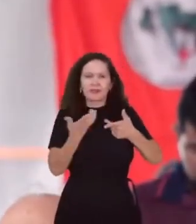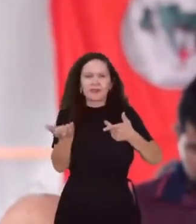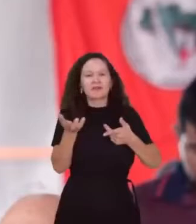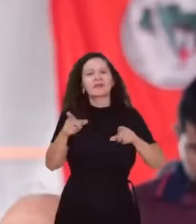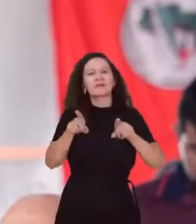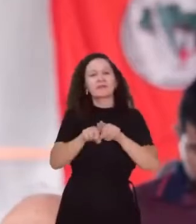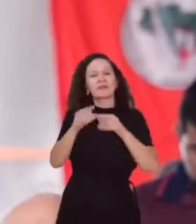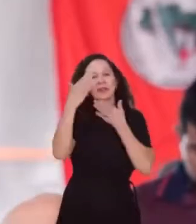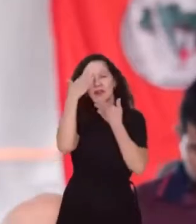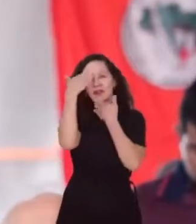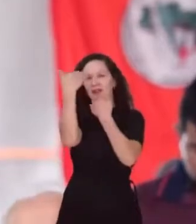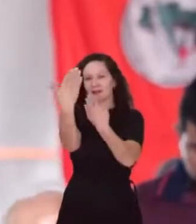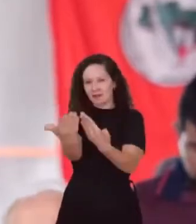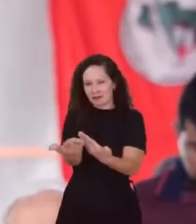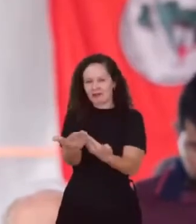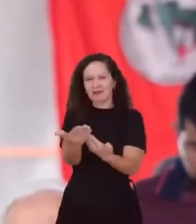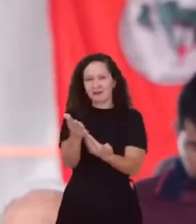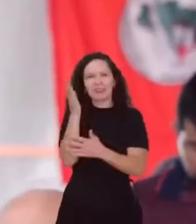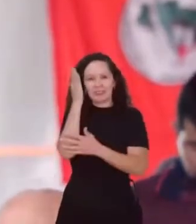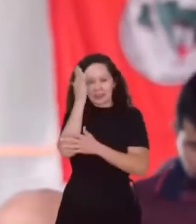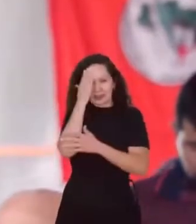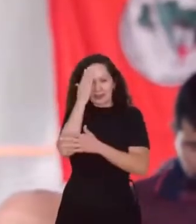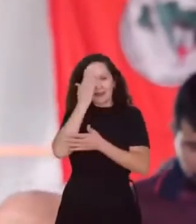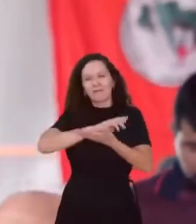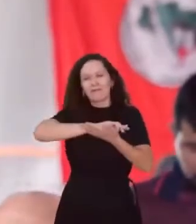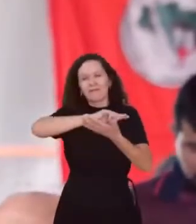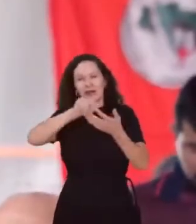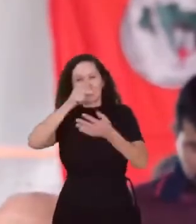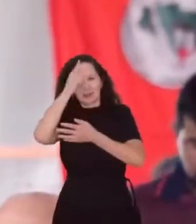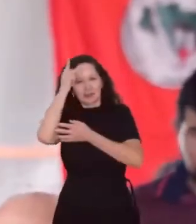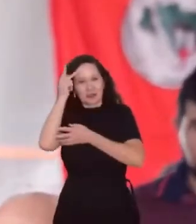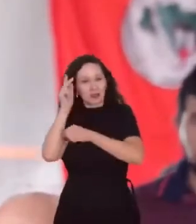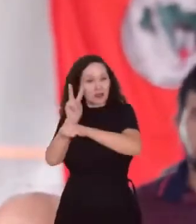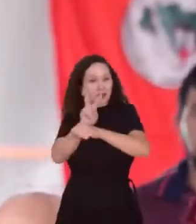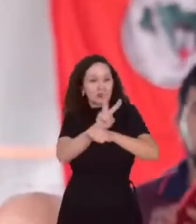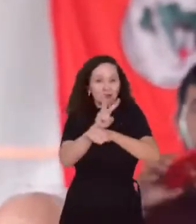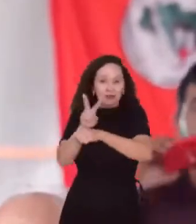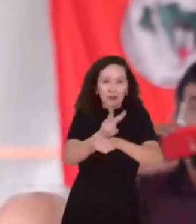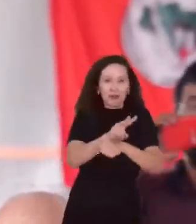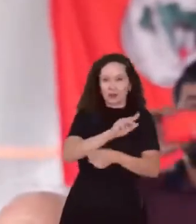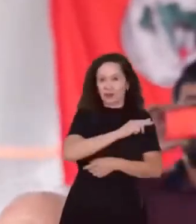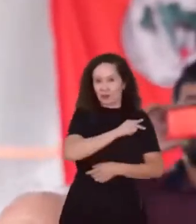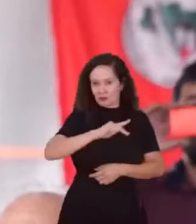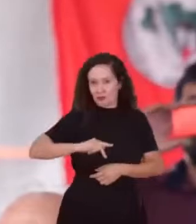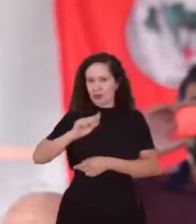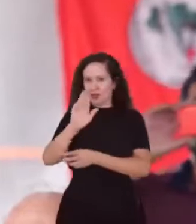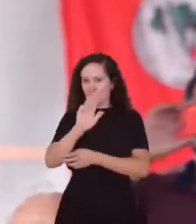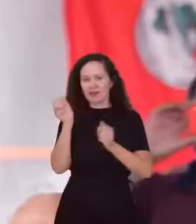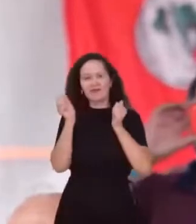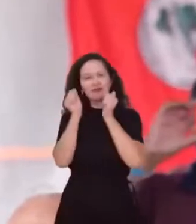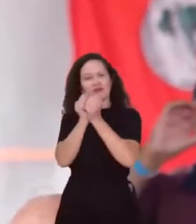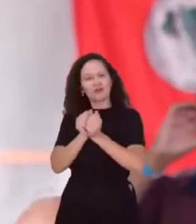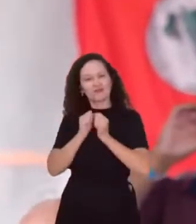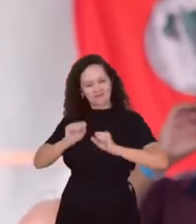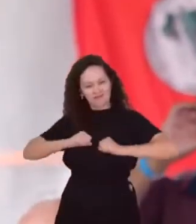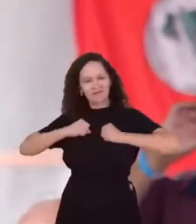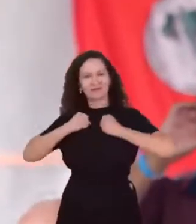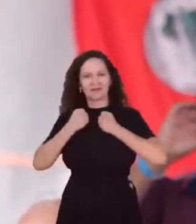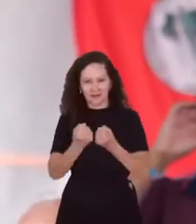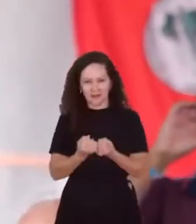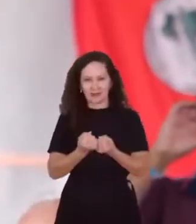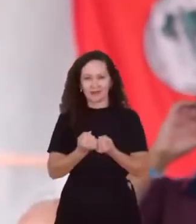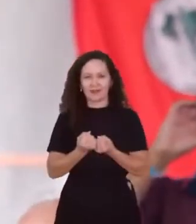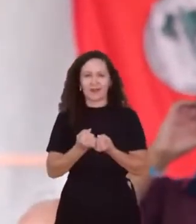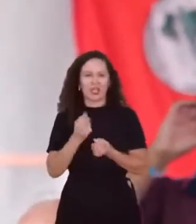Sei que teve muita gente aqui que foi na vigília do presidente Lula, esteve junto nesse enfrentamento e não arredou o pé. Muito,